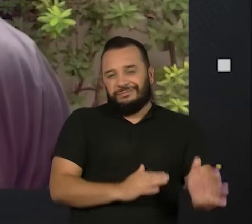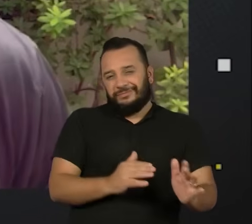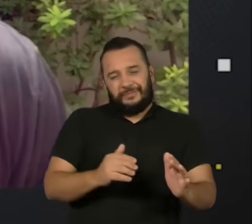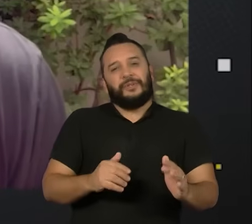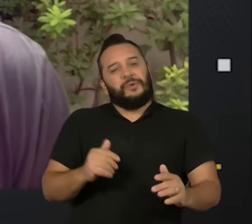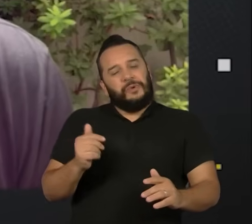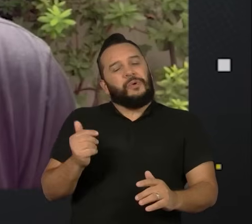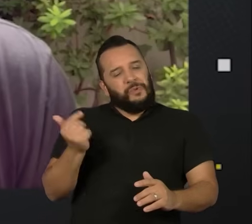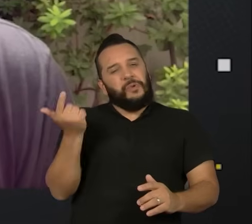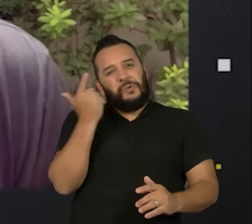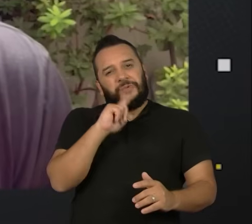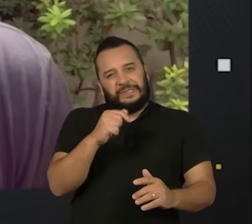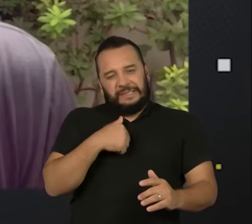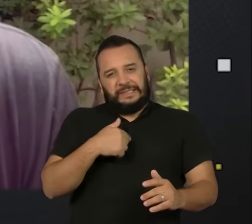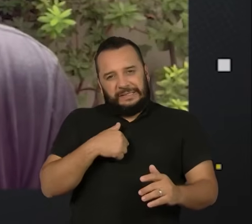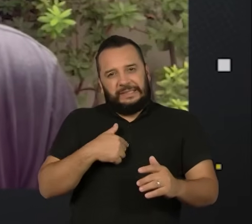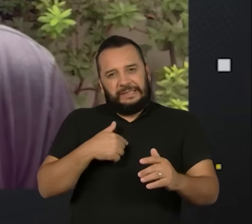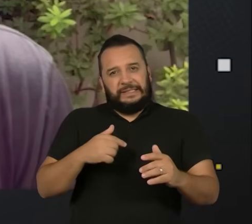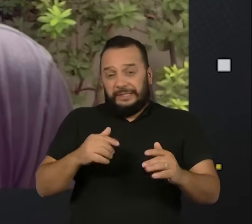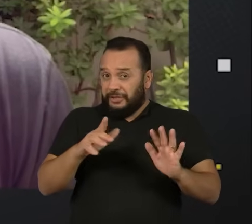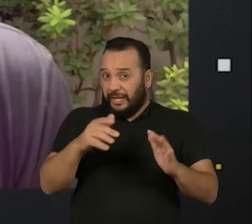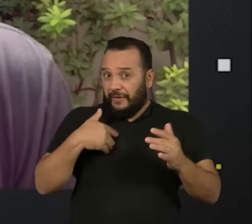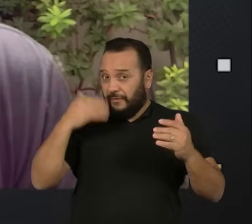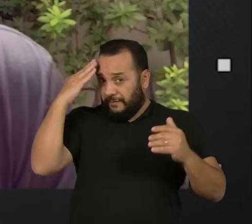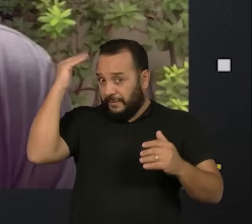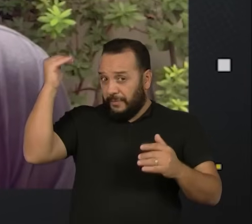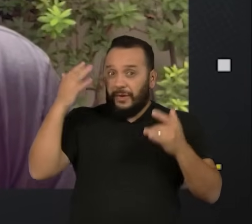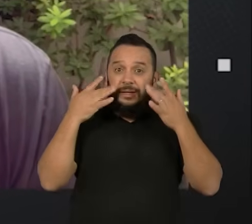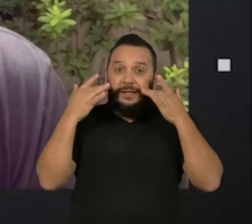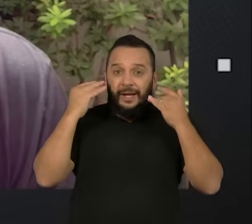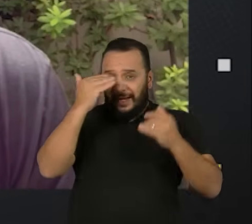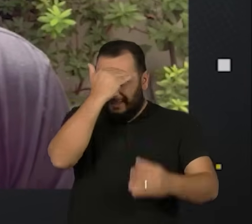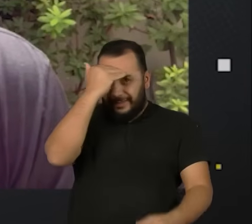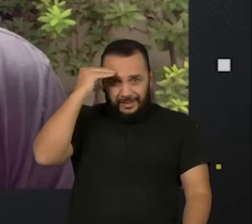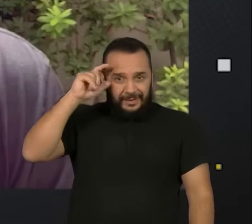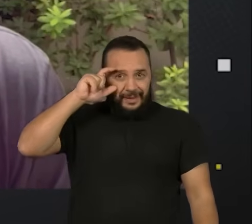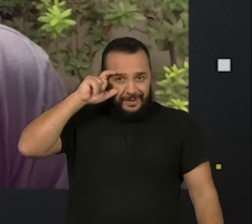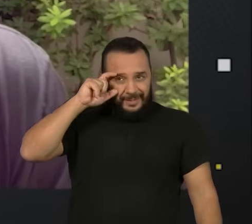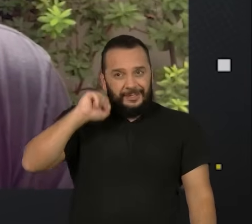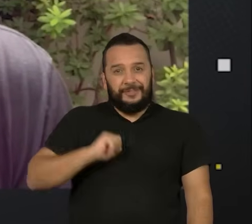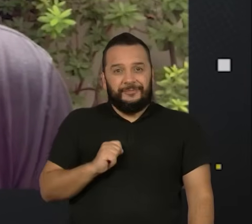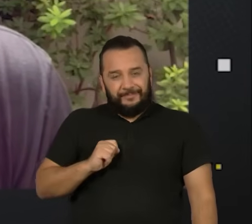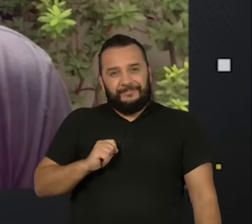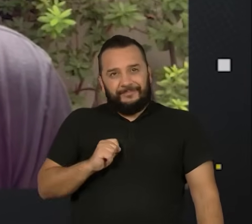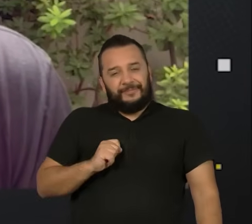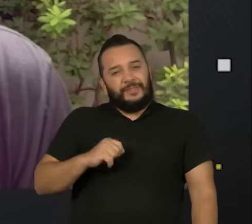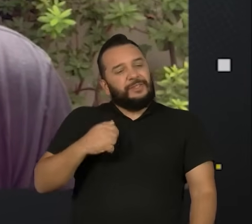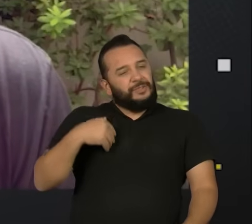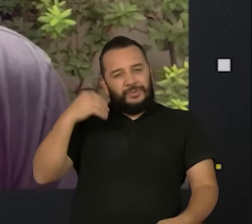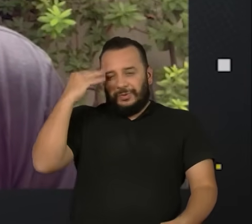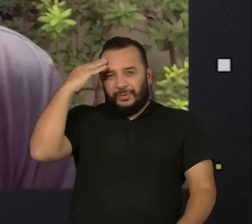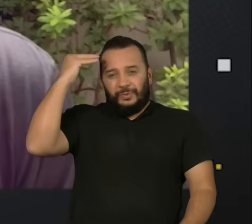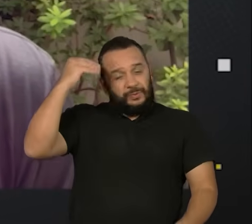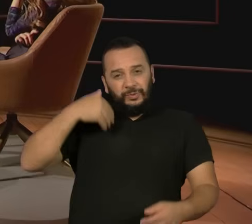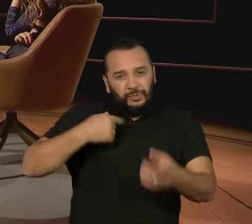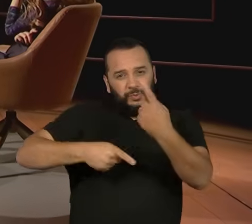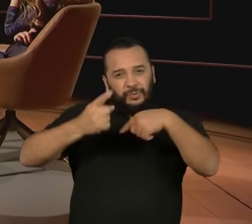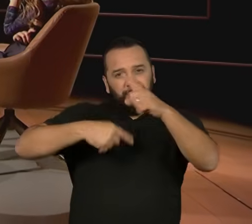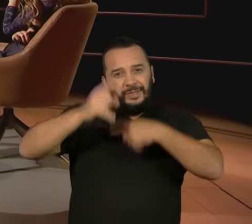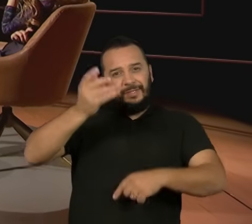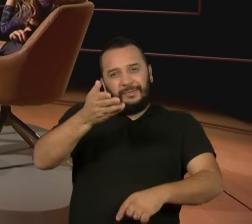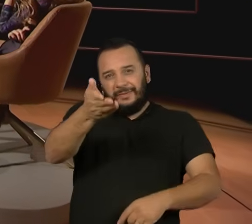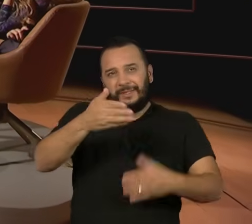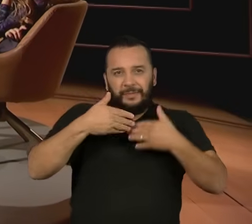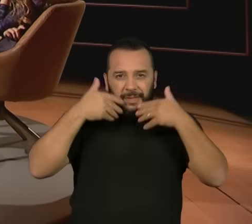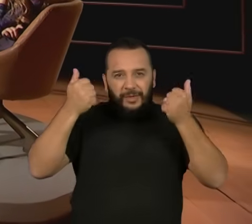muito mais, agora brilhando no teatro, fazendo Rita Lee. Muito sucesso para você, que você merece, viu? Tudo de melhor sempre,